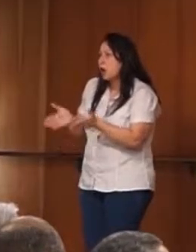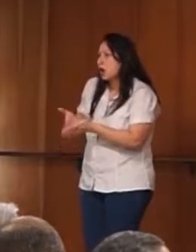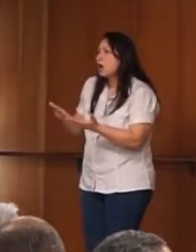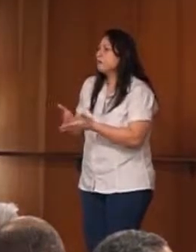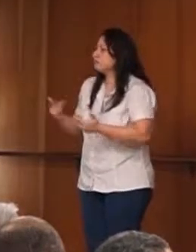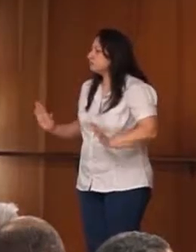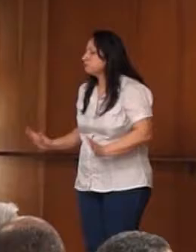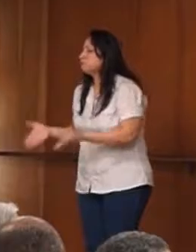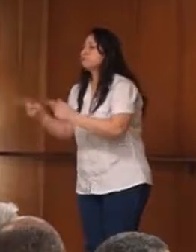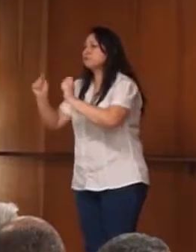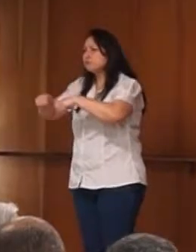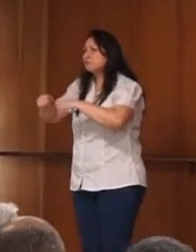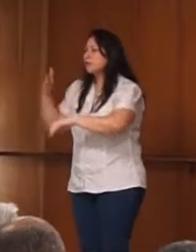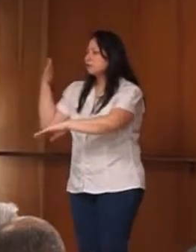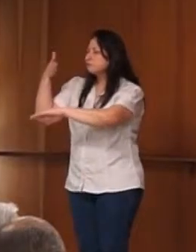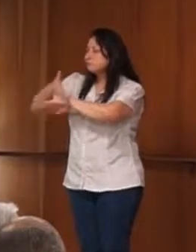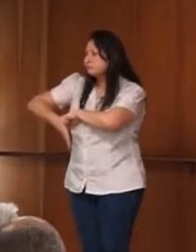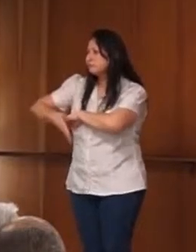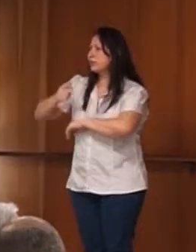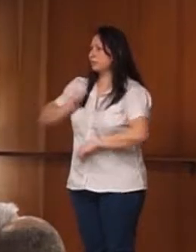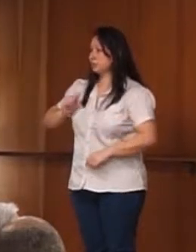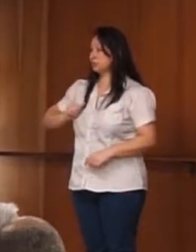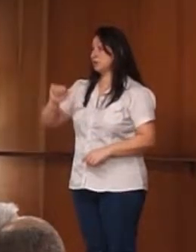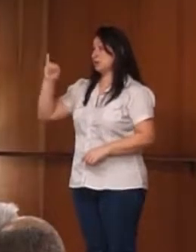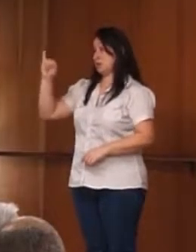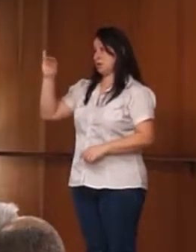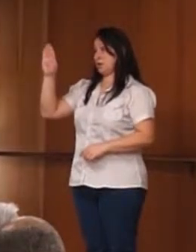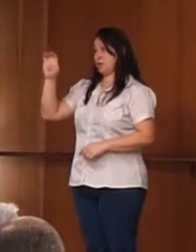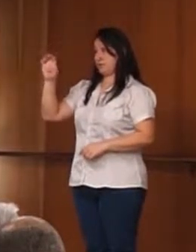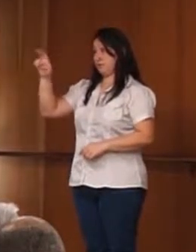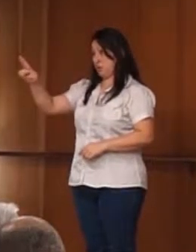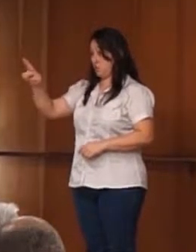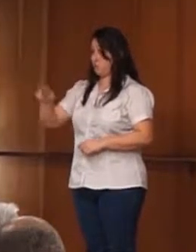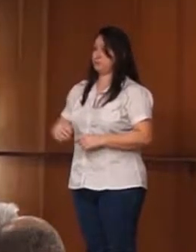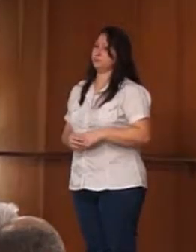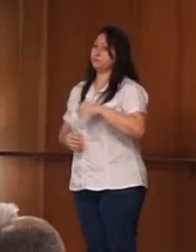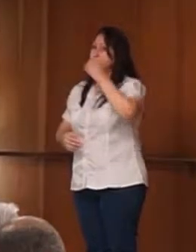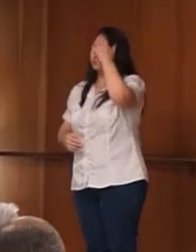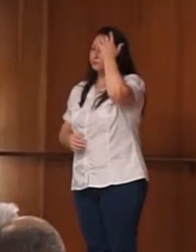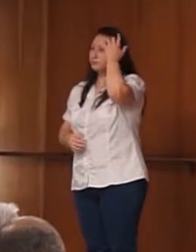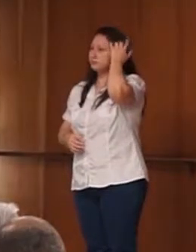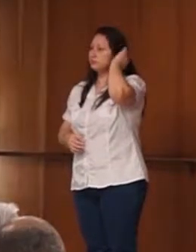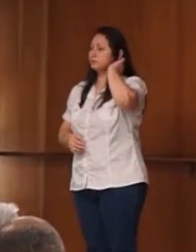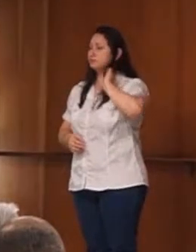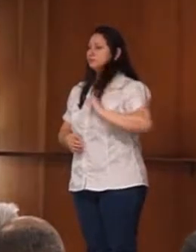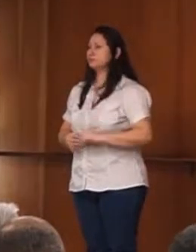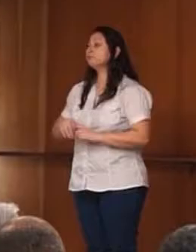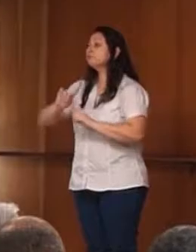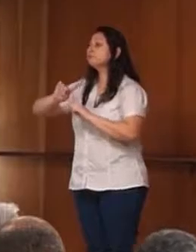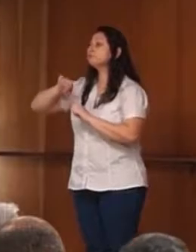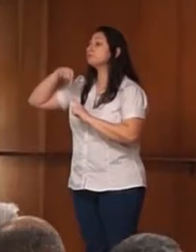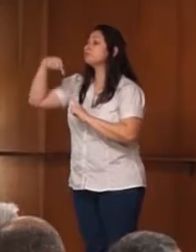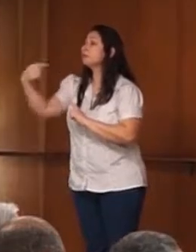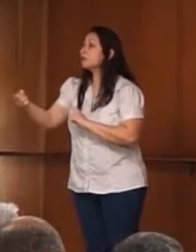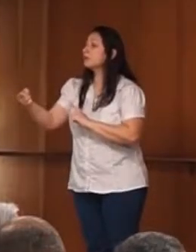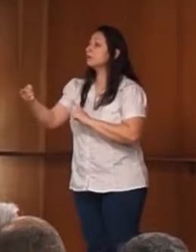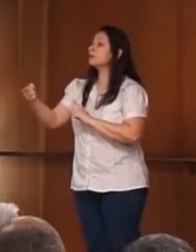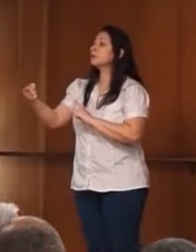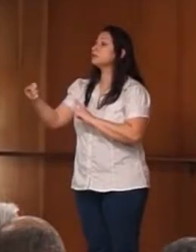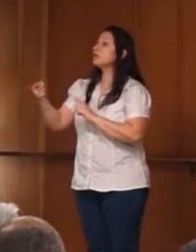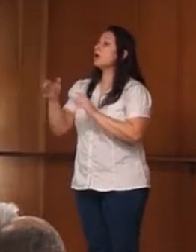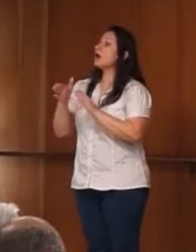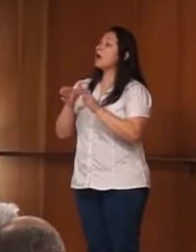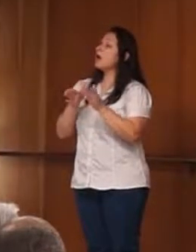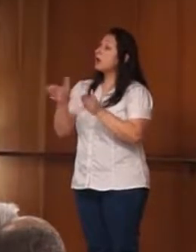possibilitavam acesso à bolsa integral no IBEU. Então, estudei, fiz inglês no IBEU. E depois tive acesso também a uma